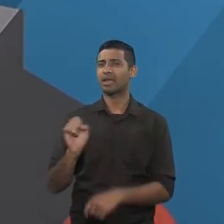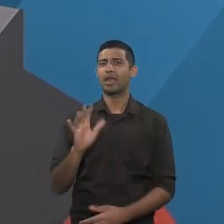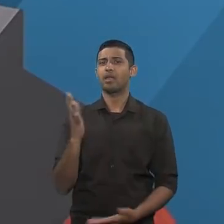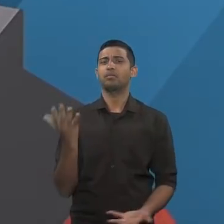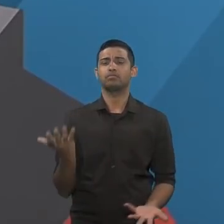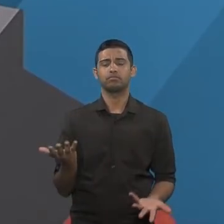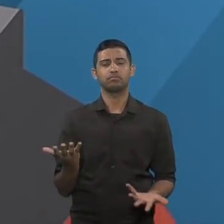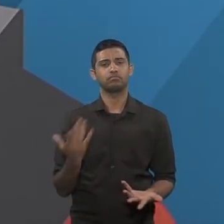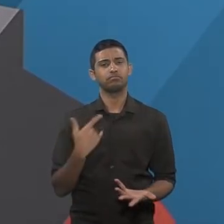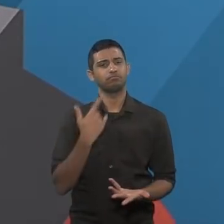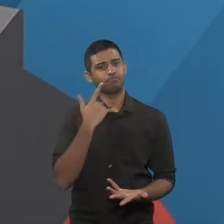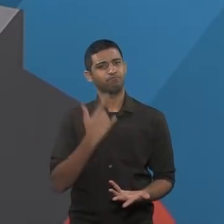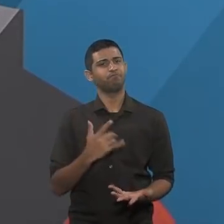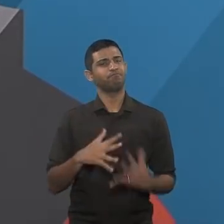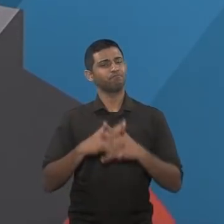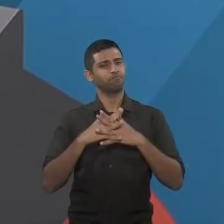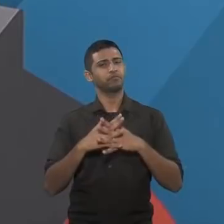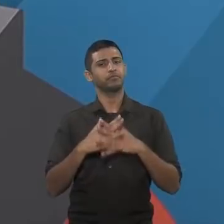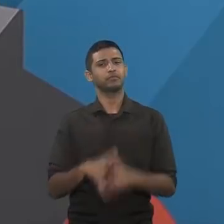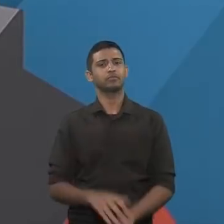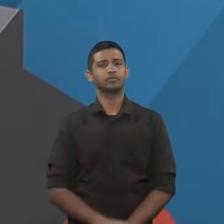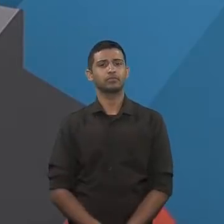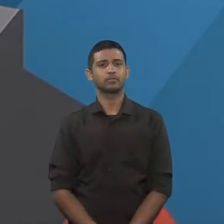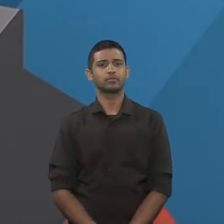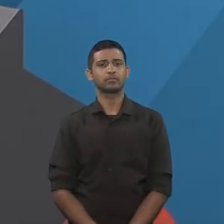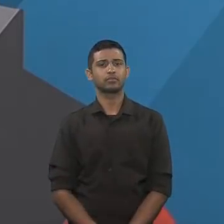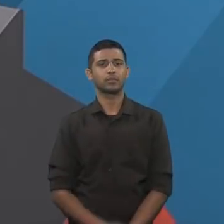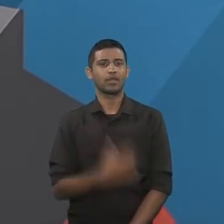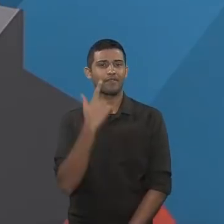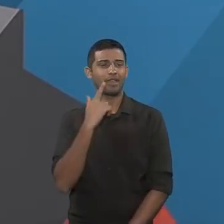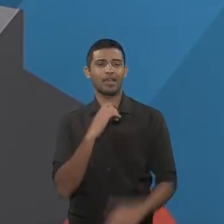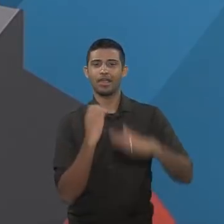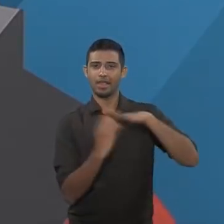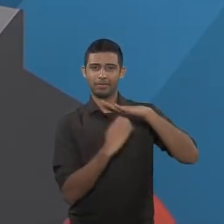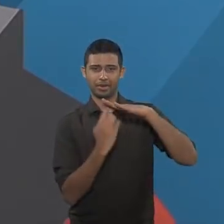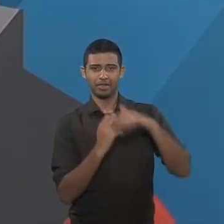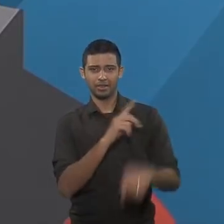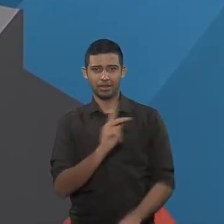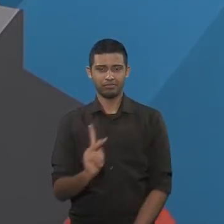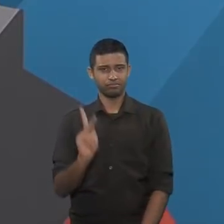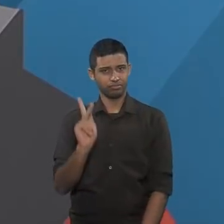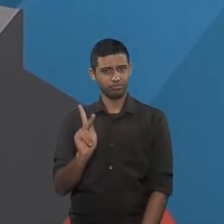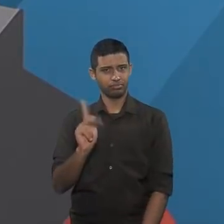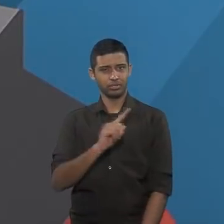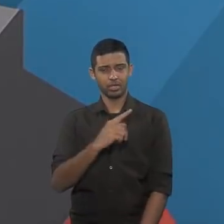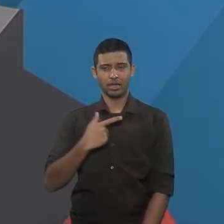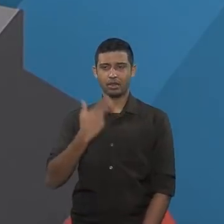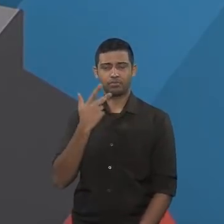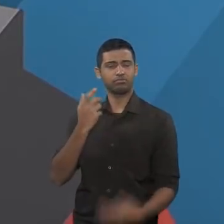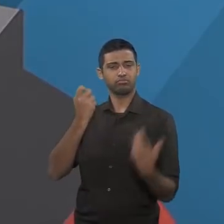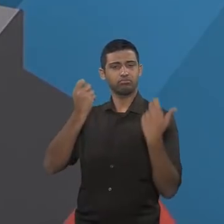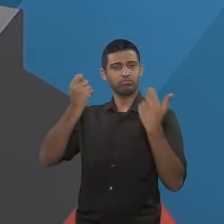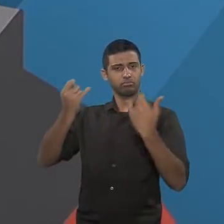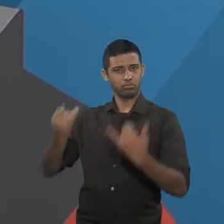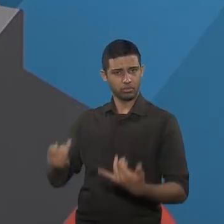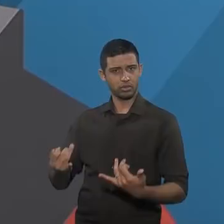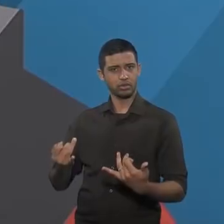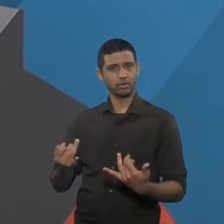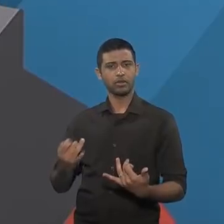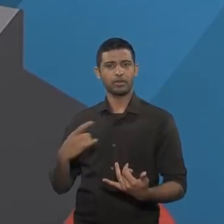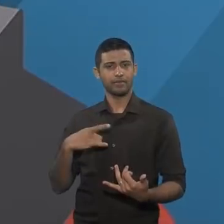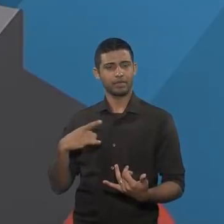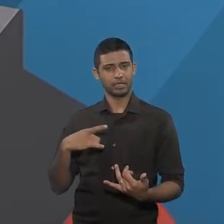caro? Então, isso é uma situação muito complexa. Você vê que a Petrobras alega que, por exemplo,